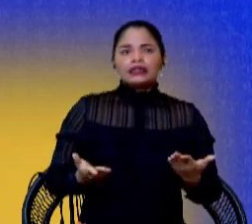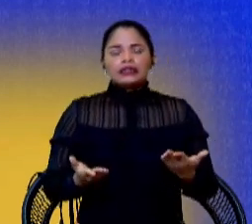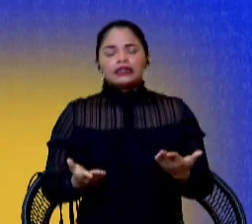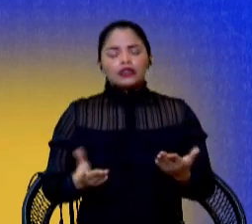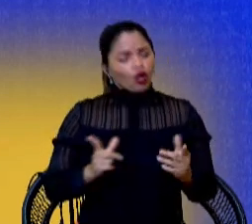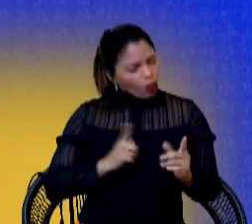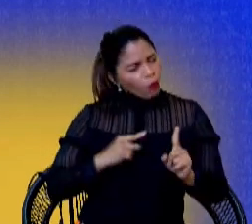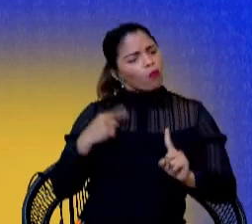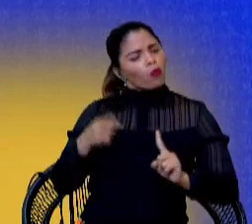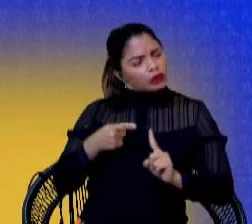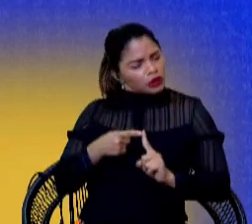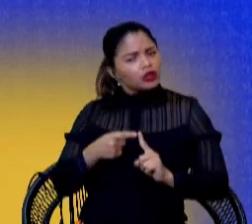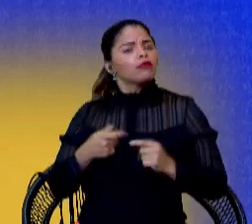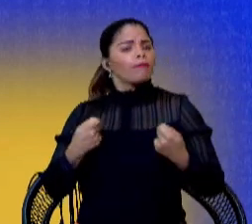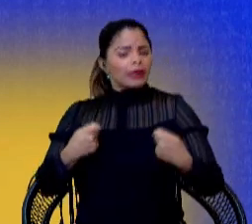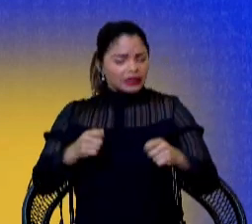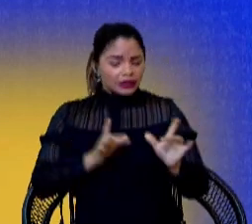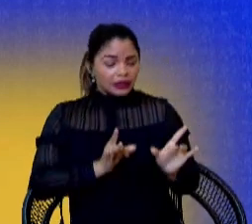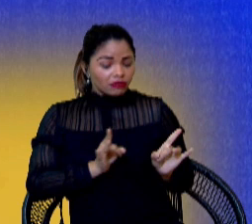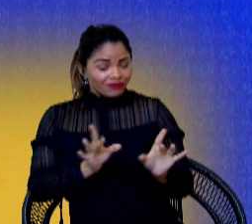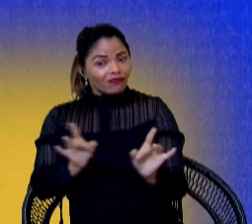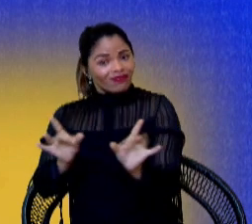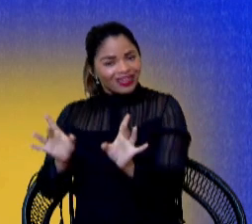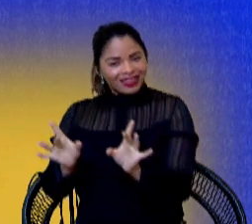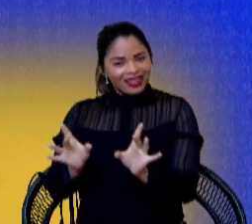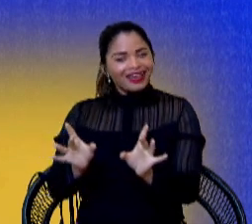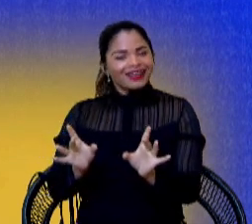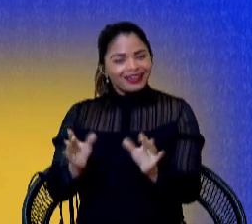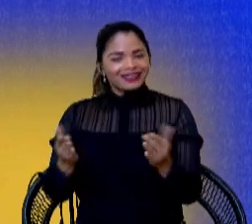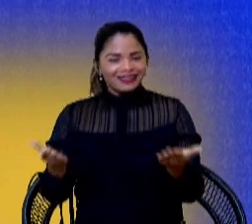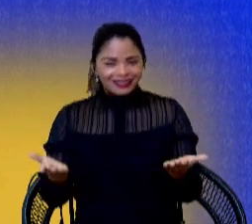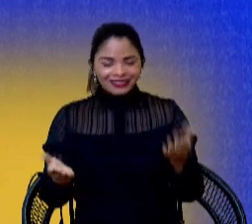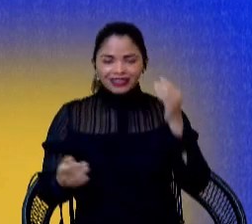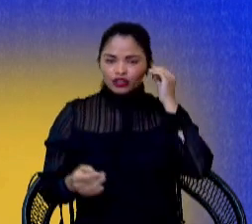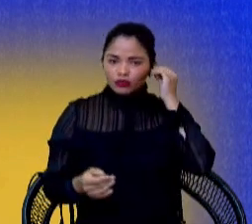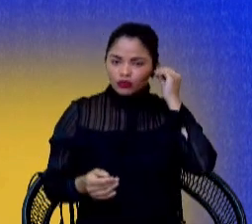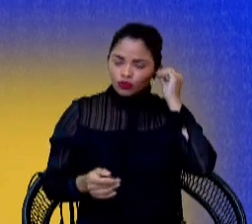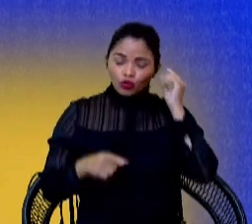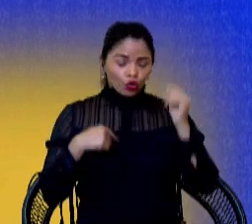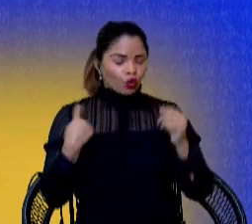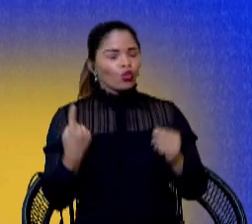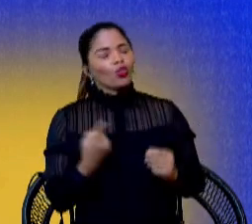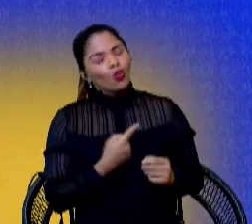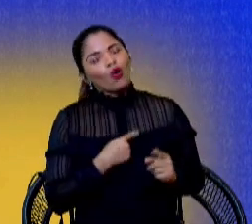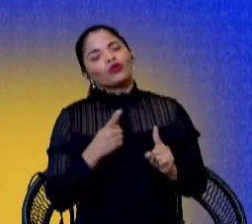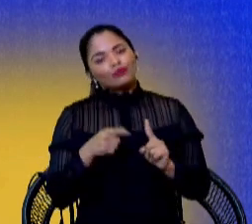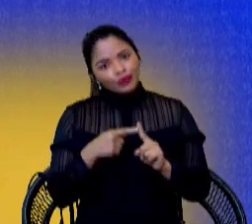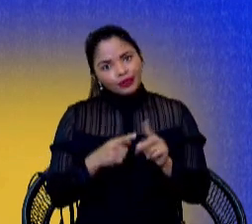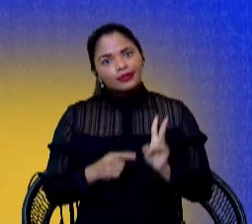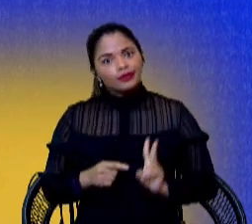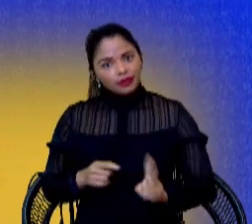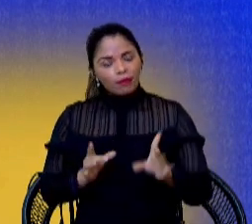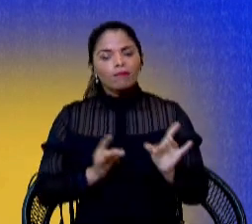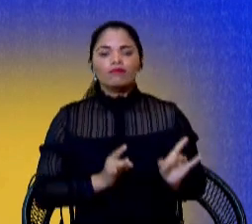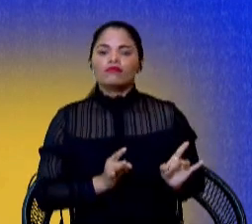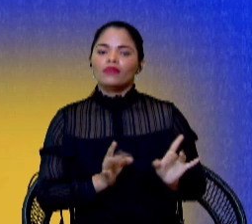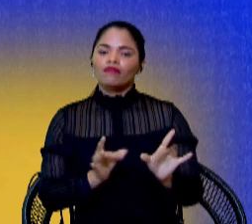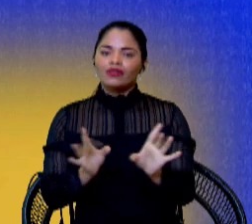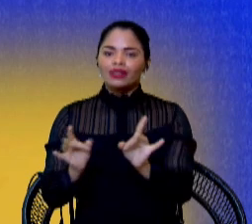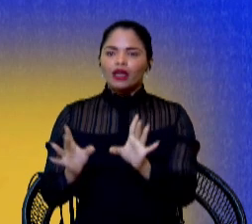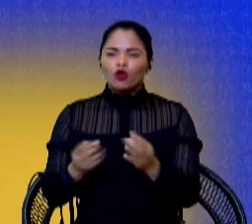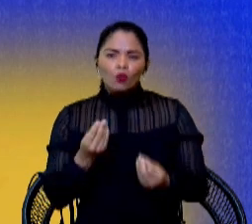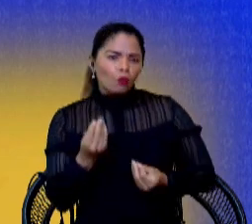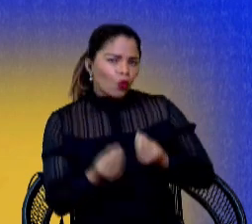um objetivo, eu preciso sempre vender, por exemplo, ótimo, né? O nosso objetivo como um todo é sempre vender. Mas como que a